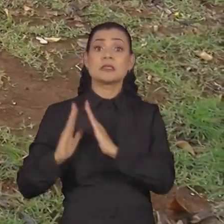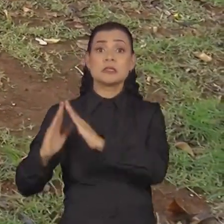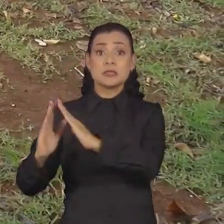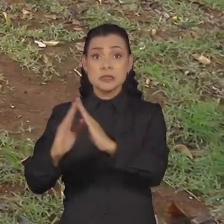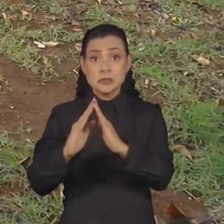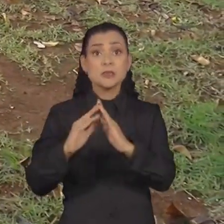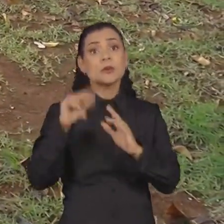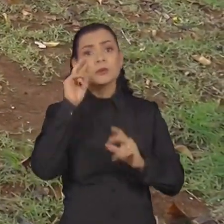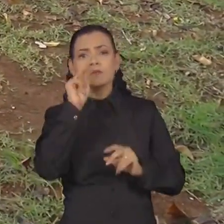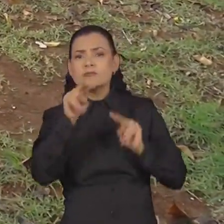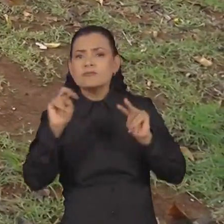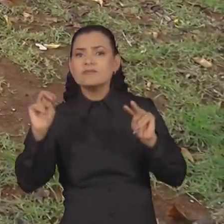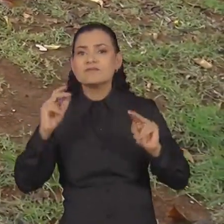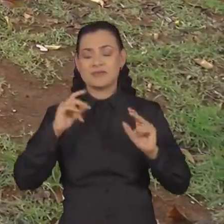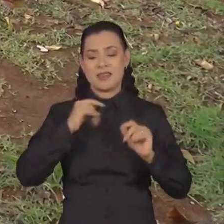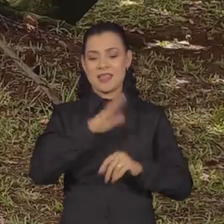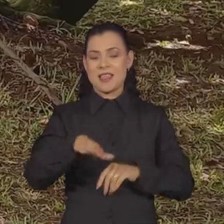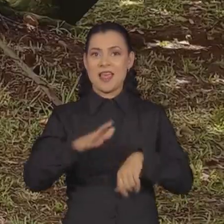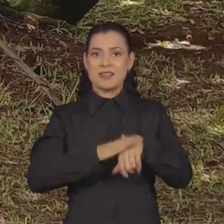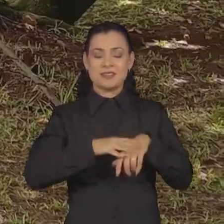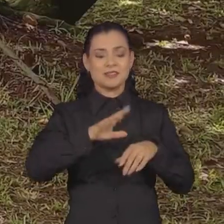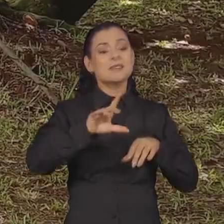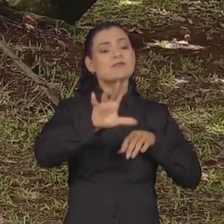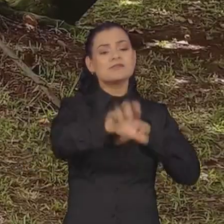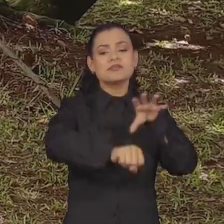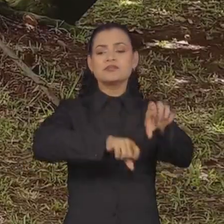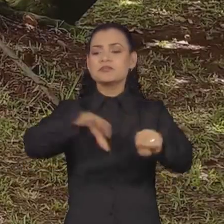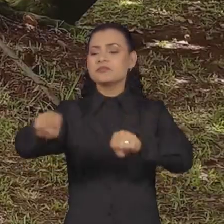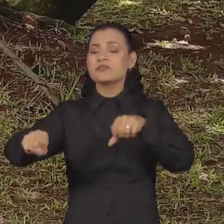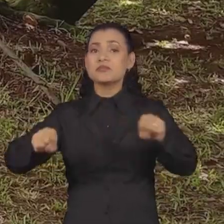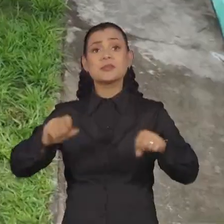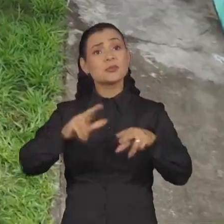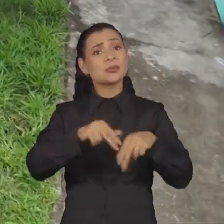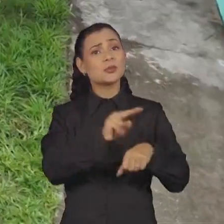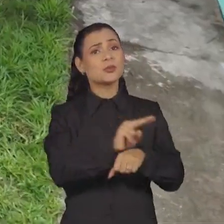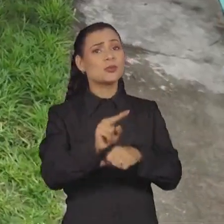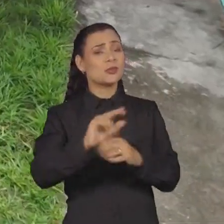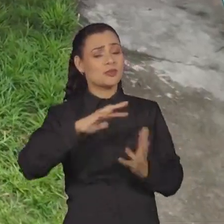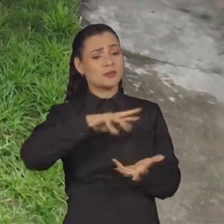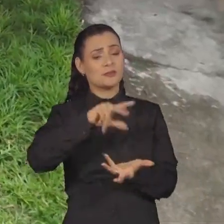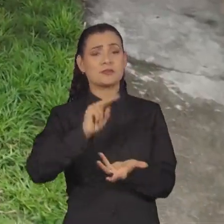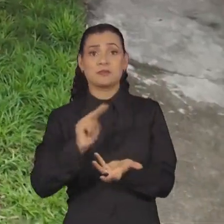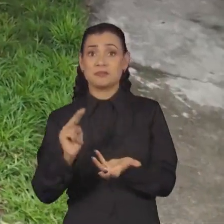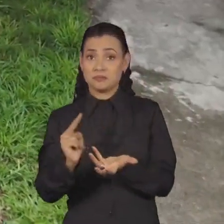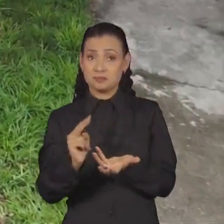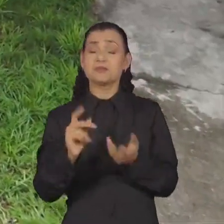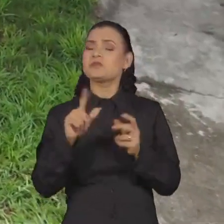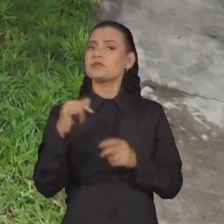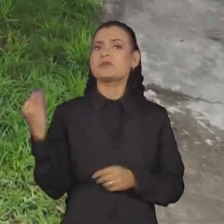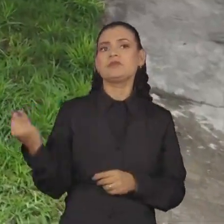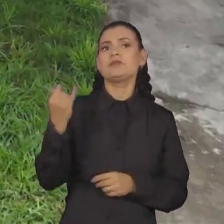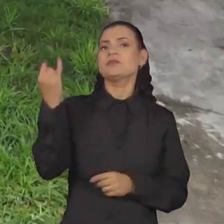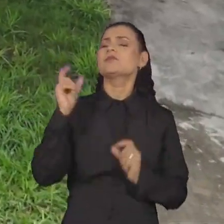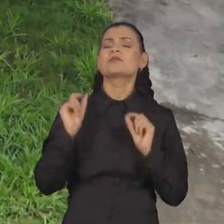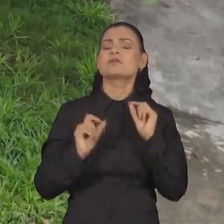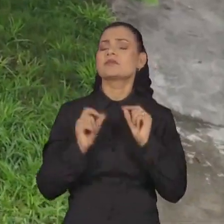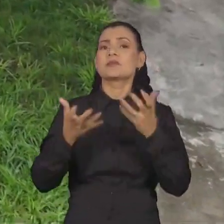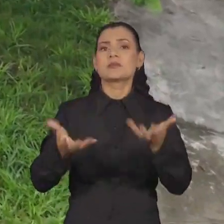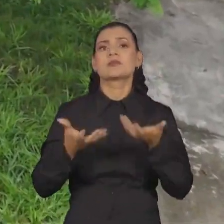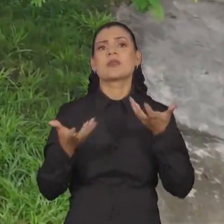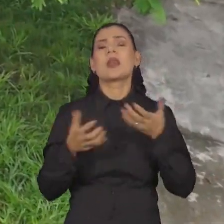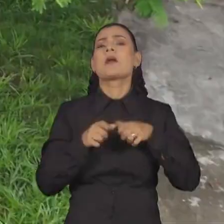observam as nossas crianças fazendo a coleta. O objetivo do projeto Cuidando do Mundo da Gente é expandir para